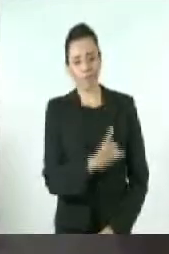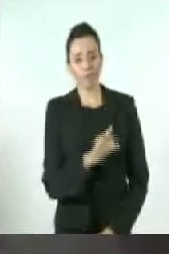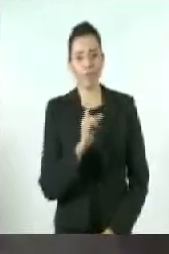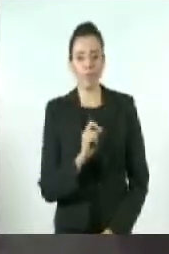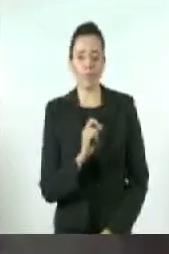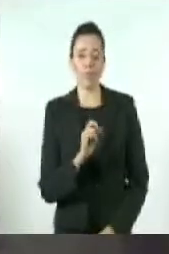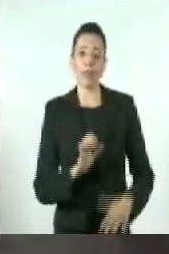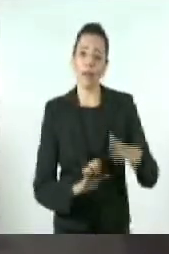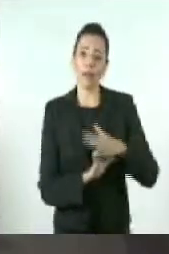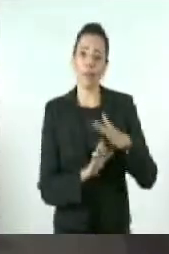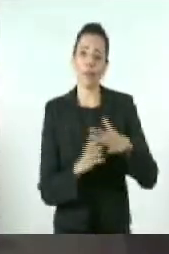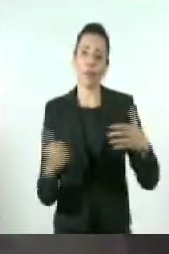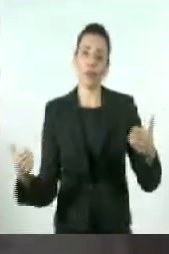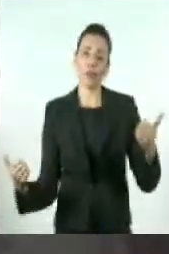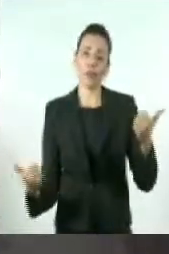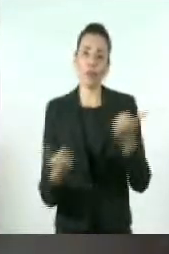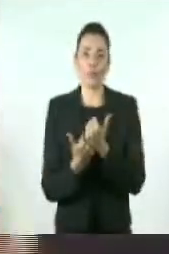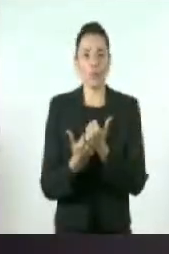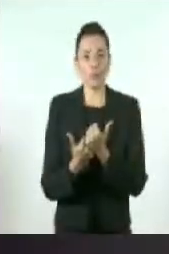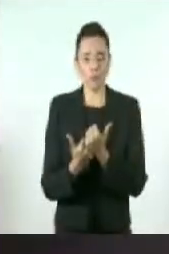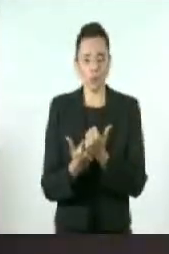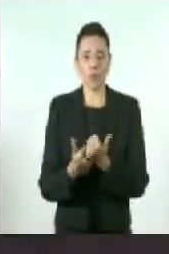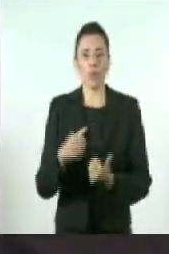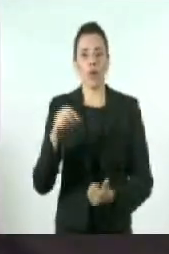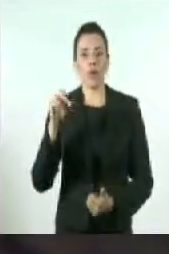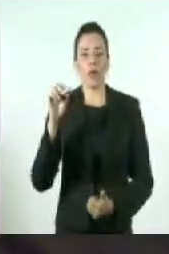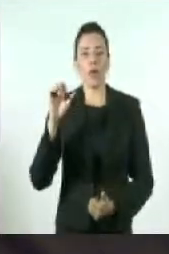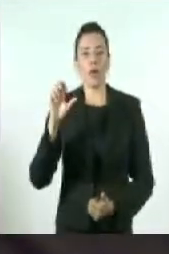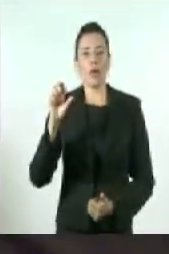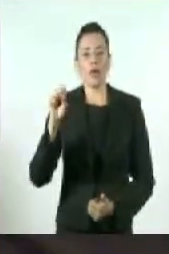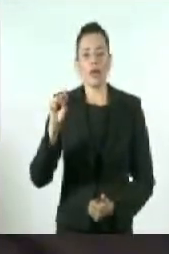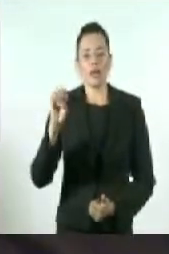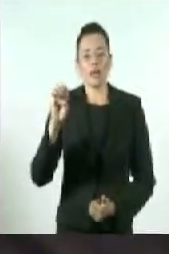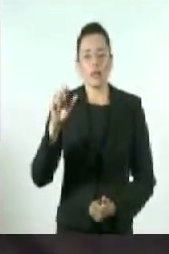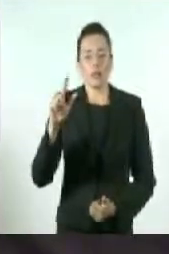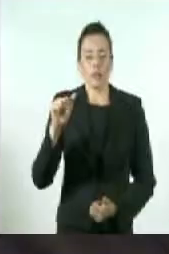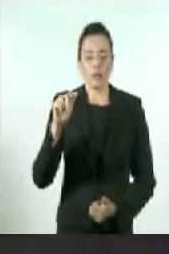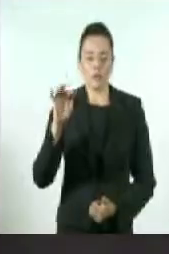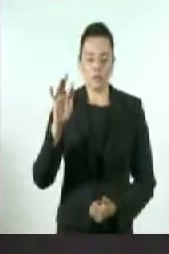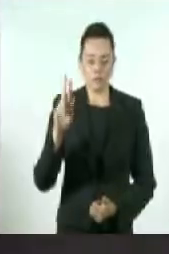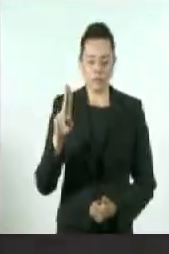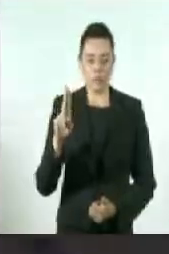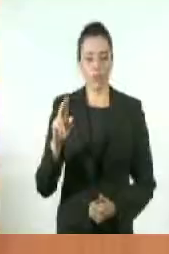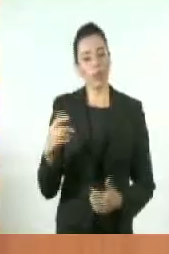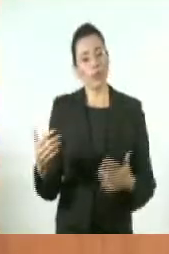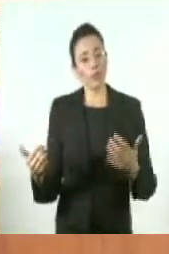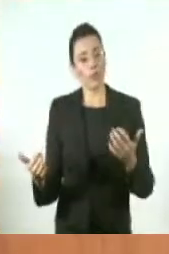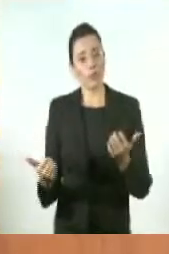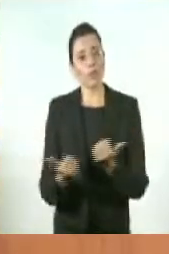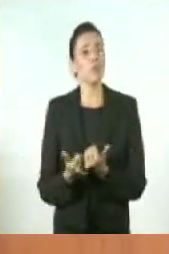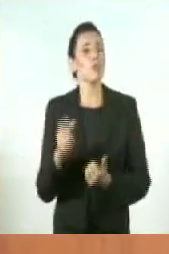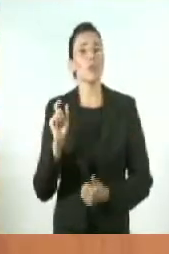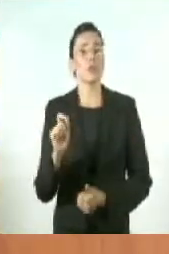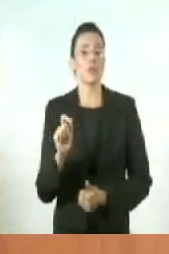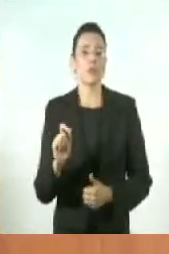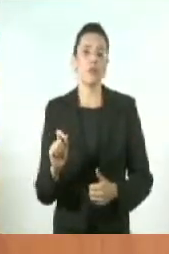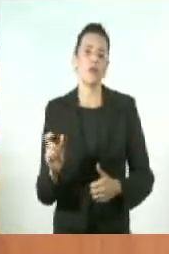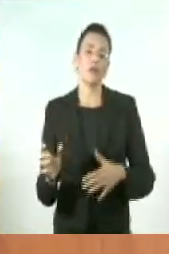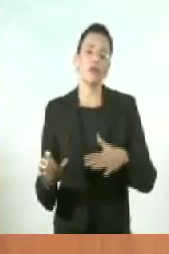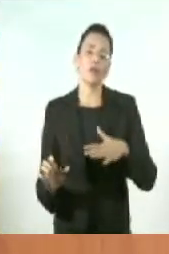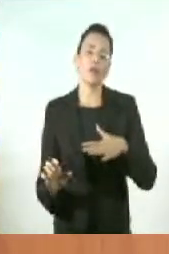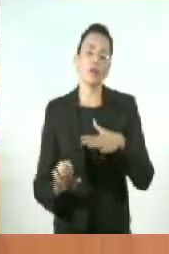substituiu a Unicef, no caso, foi a empresa Classe. Era o que tinha apresentado, deputado Adriano. Obrigado, deputado.